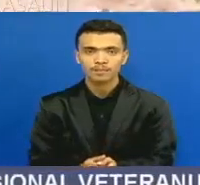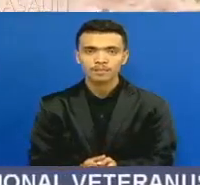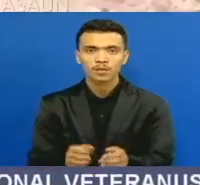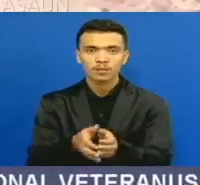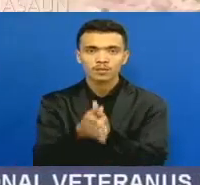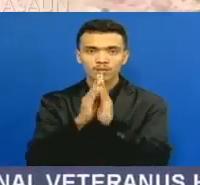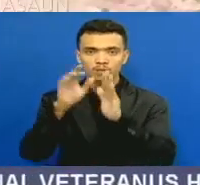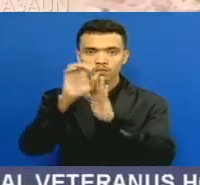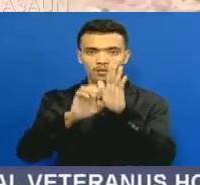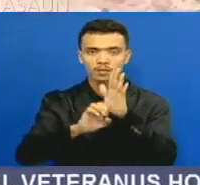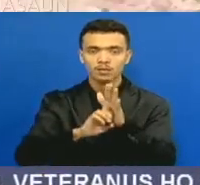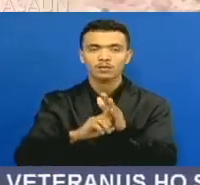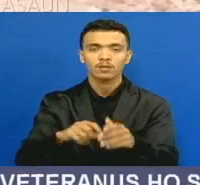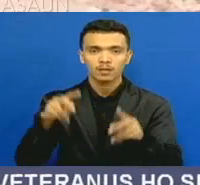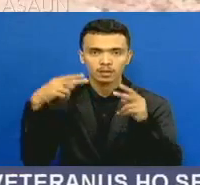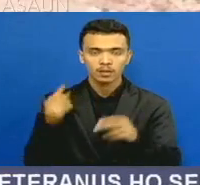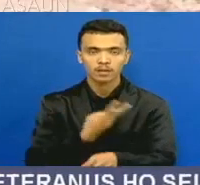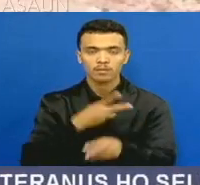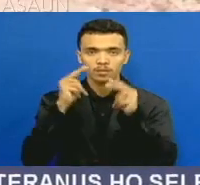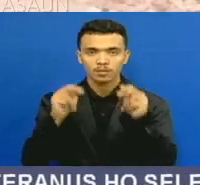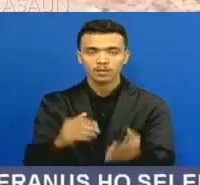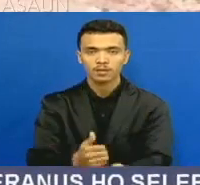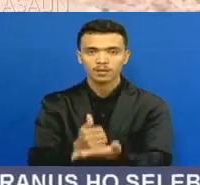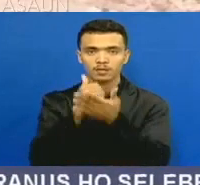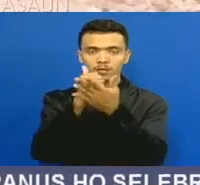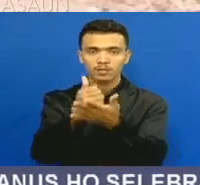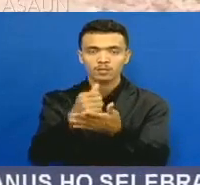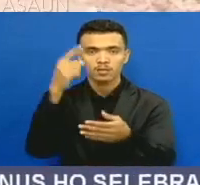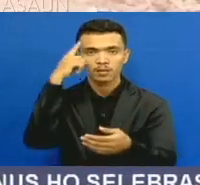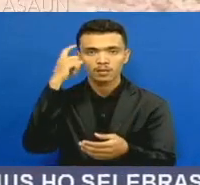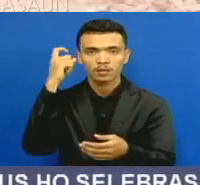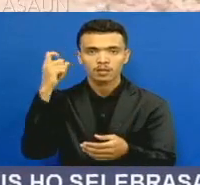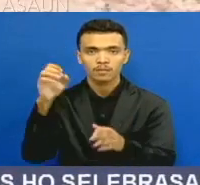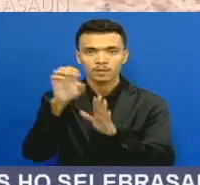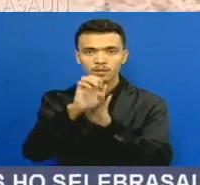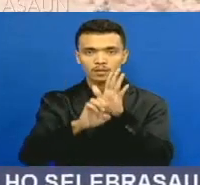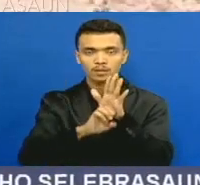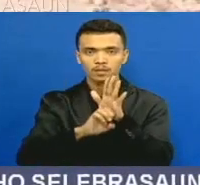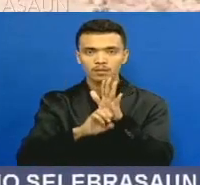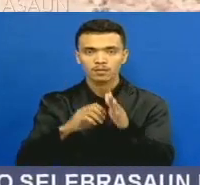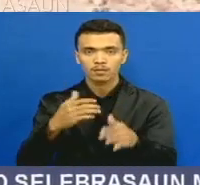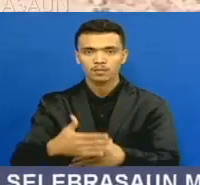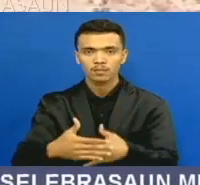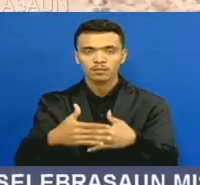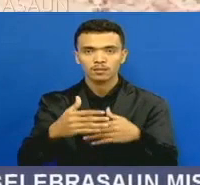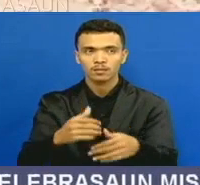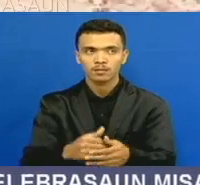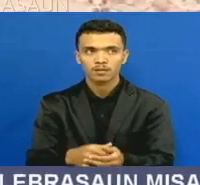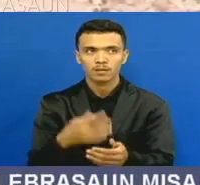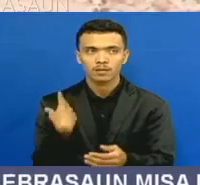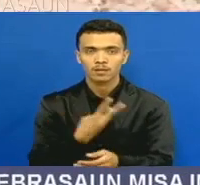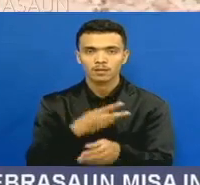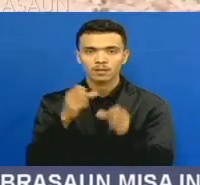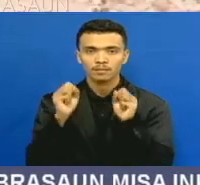kita mesti dia fokus kontribusan tuan bestaru sama bestaru ni proses lokal na dalam nai i kuat cerni tabele